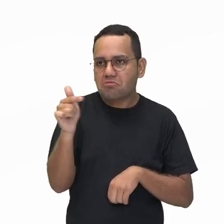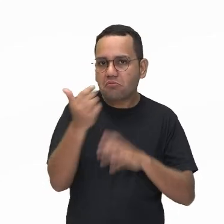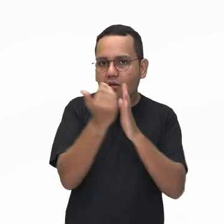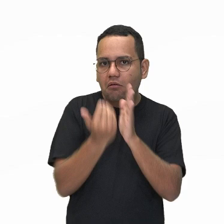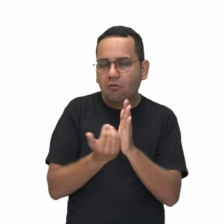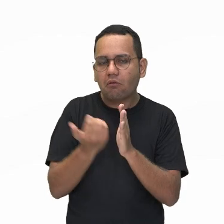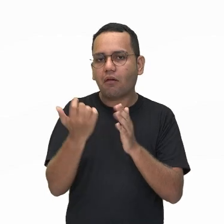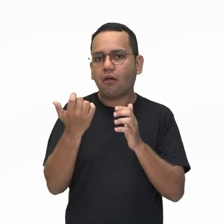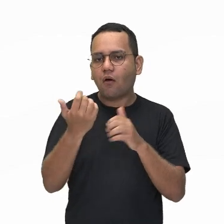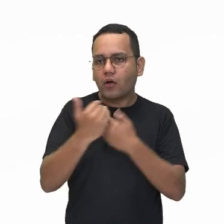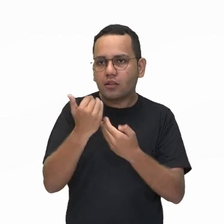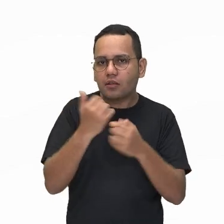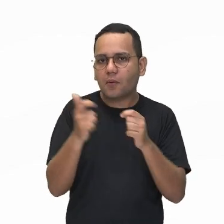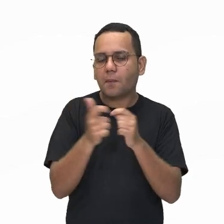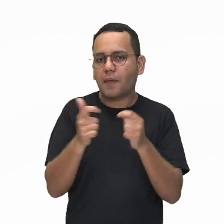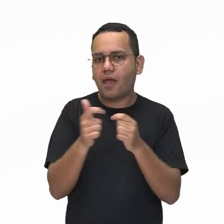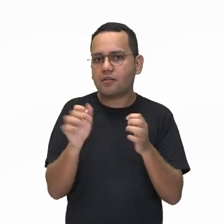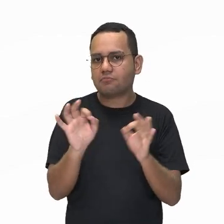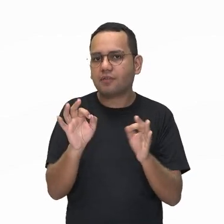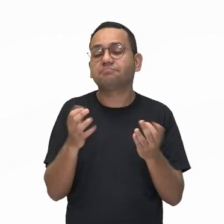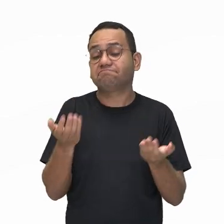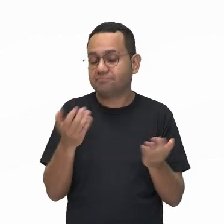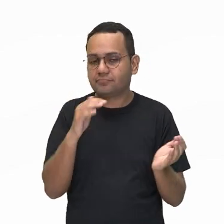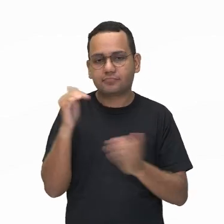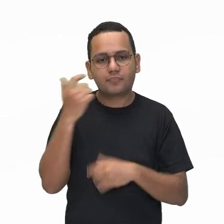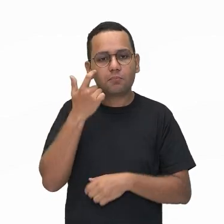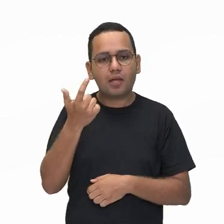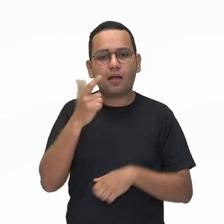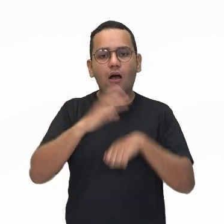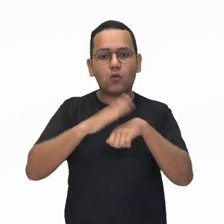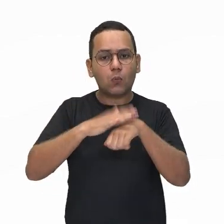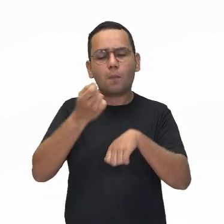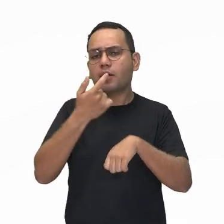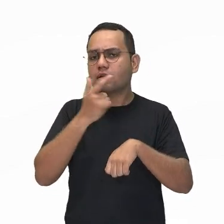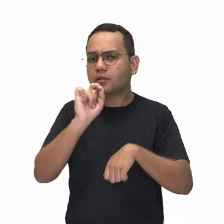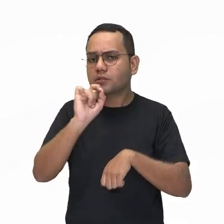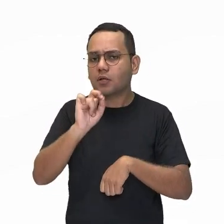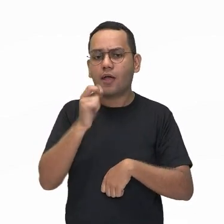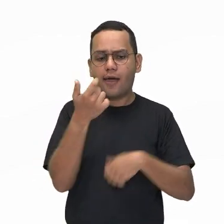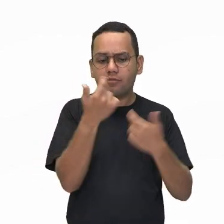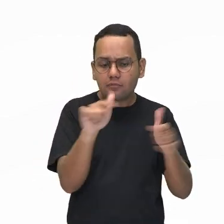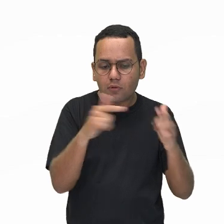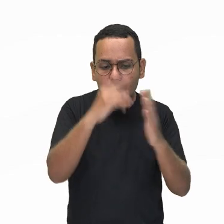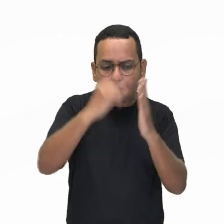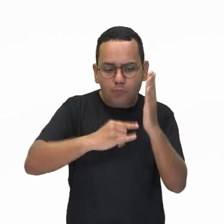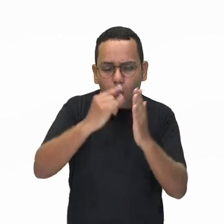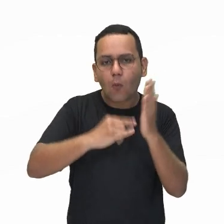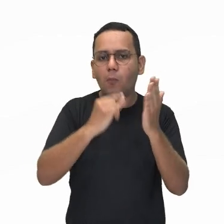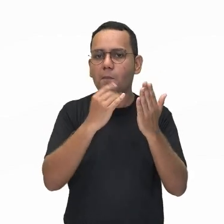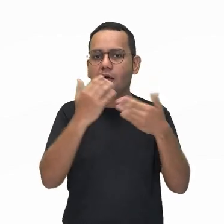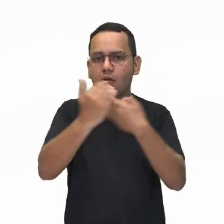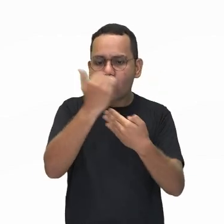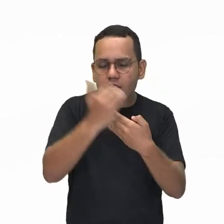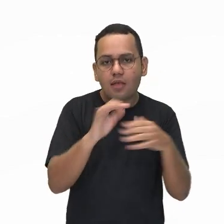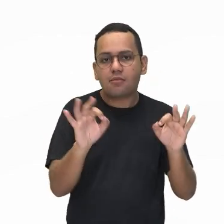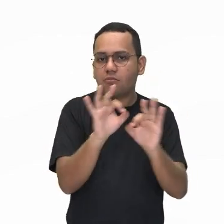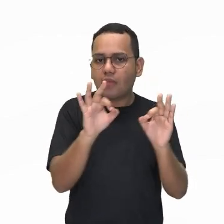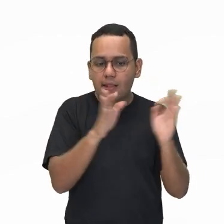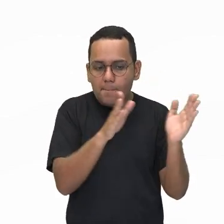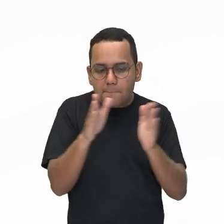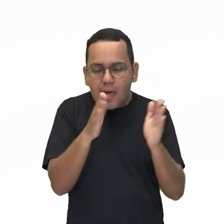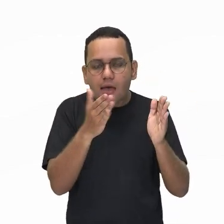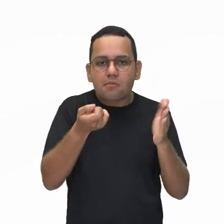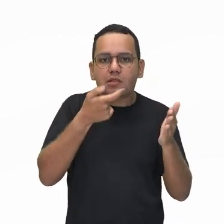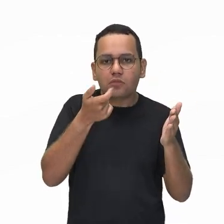ato de tomar medicamentos sem orientação médica para aliviar qualquer sinais e sintomas. E essa automedicação ela